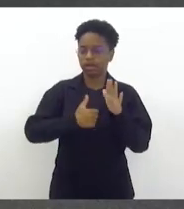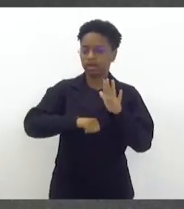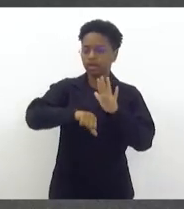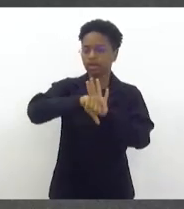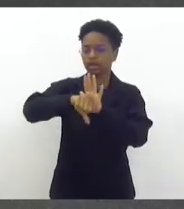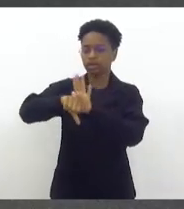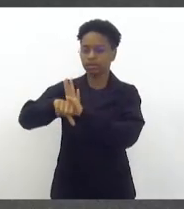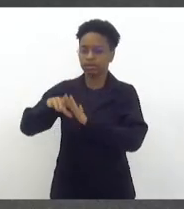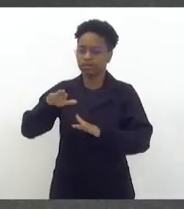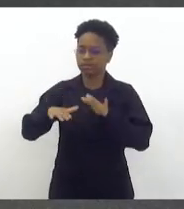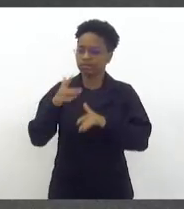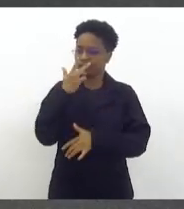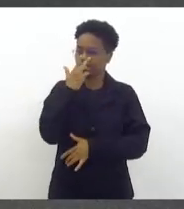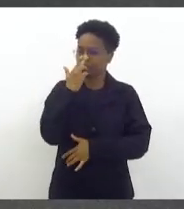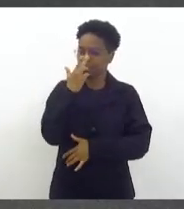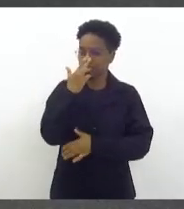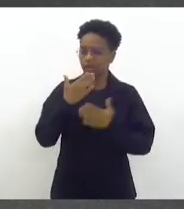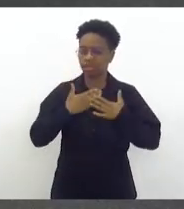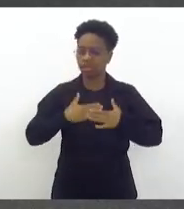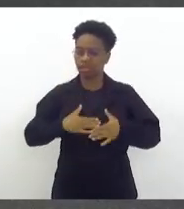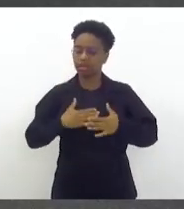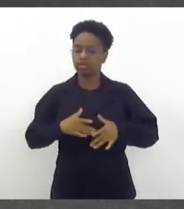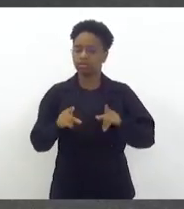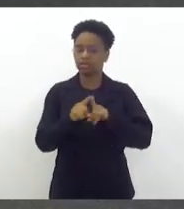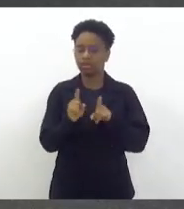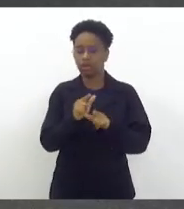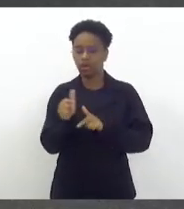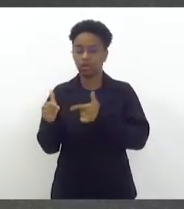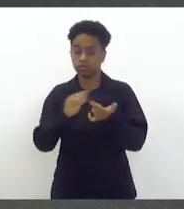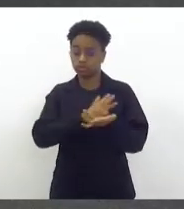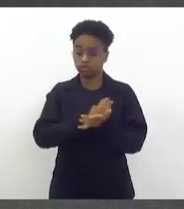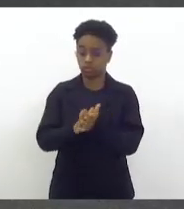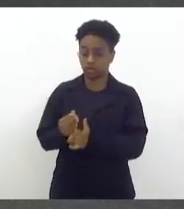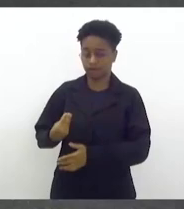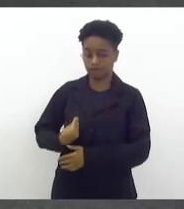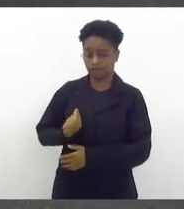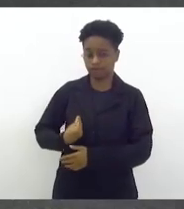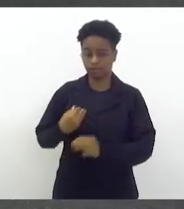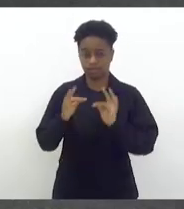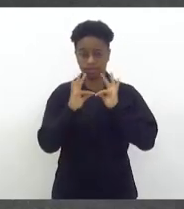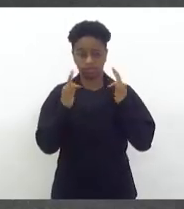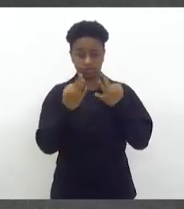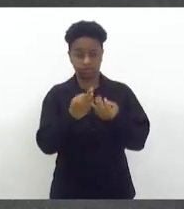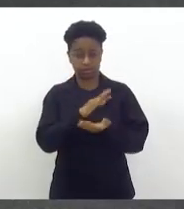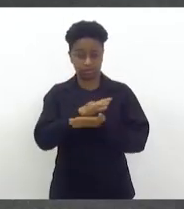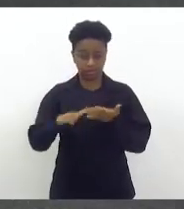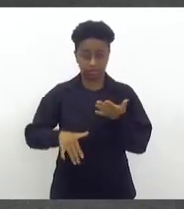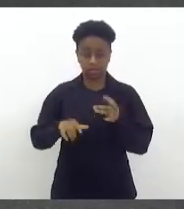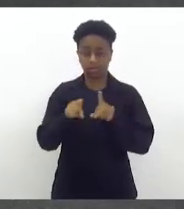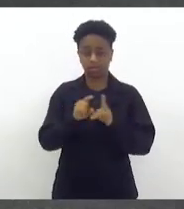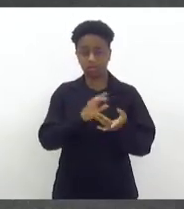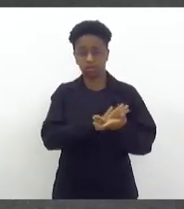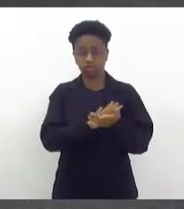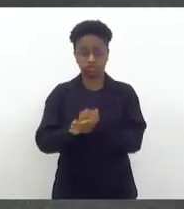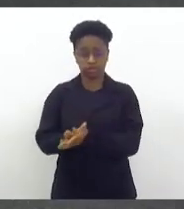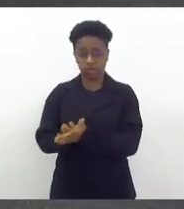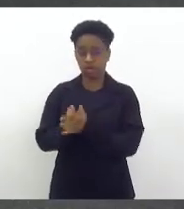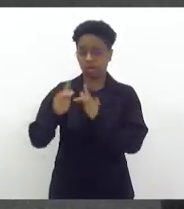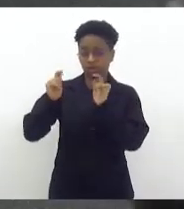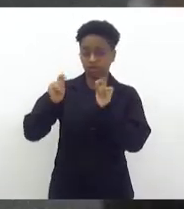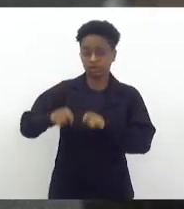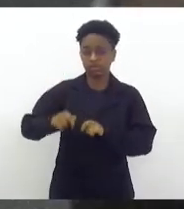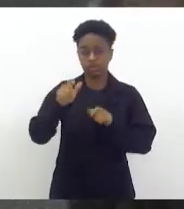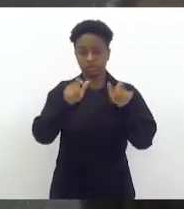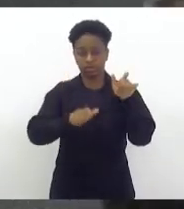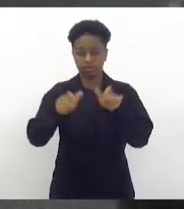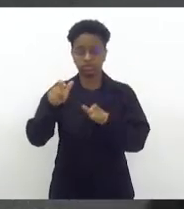podem parecer mais brandos a outros, que destroem a vida de famílias inteiras, destrói a possibilidade dessa